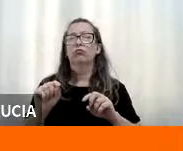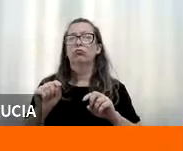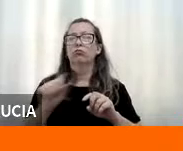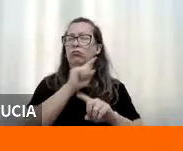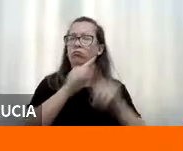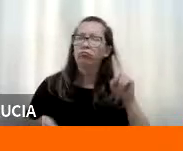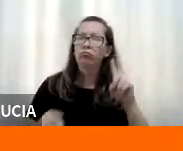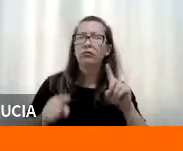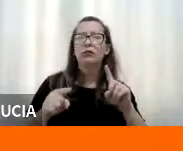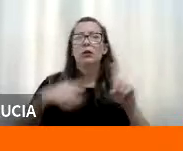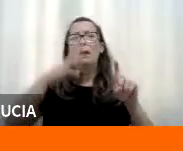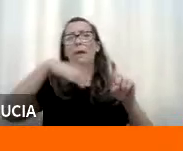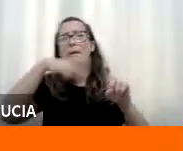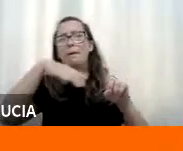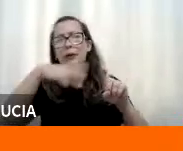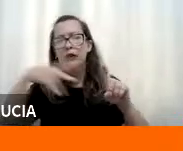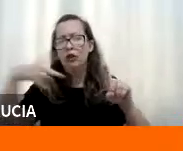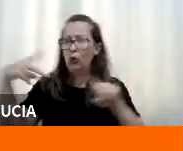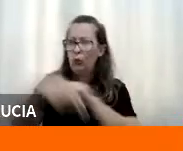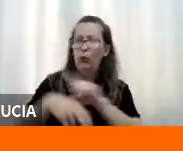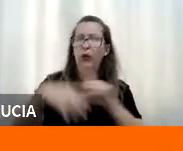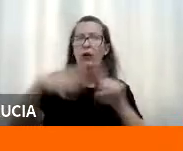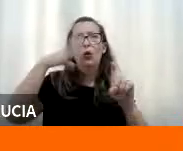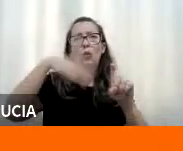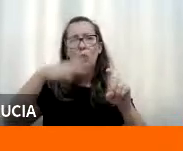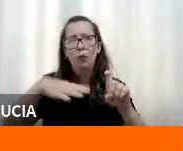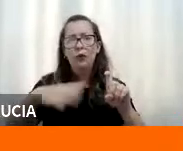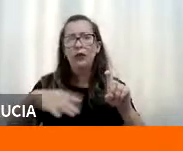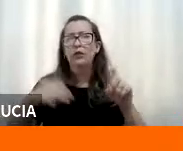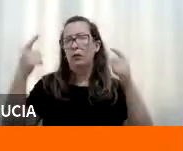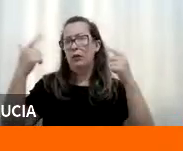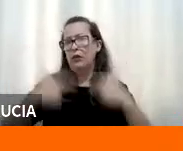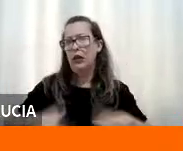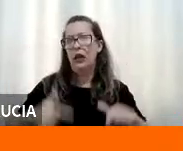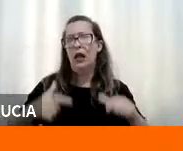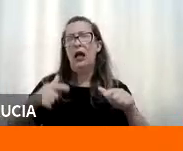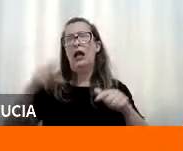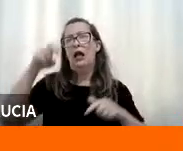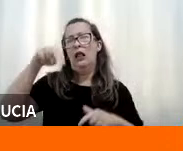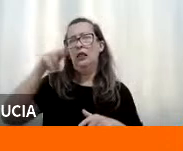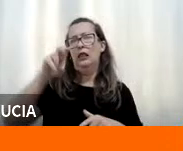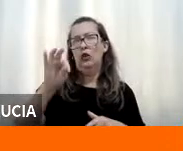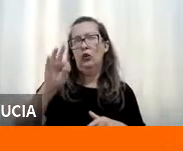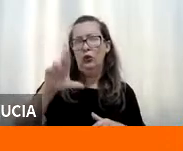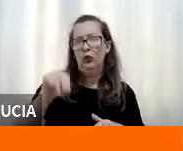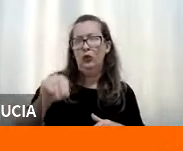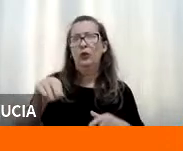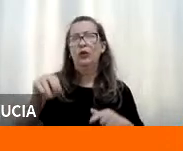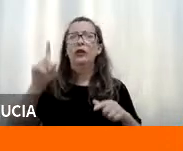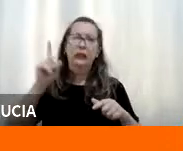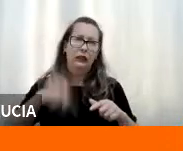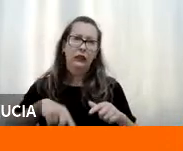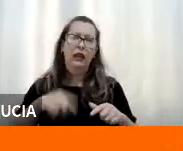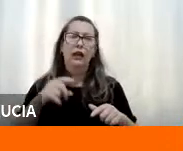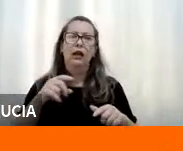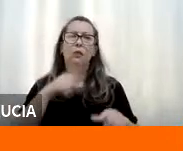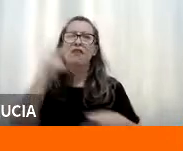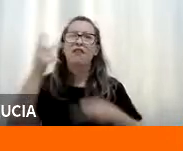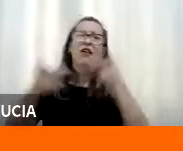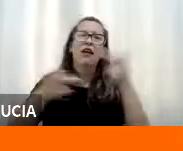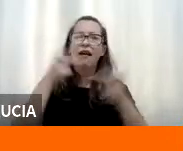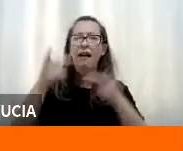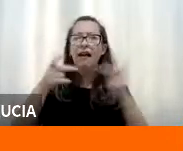imparcialidade, né, da neutralidade, que é um fetiche, né, e uma falácia da